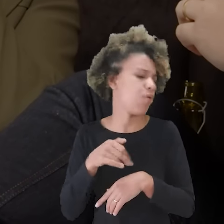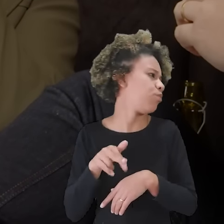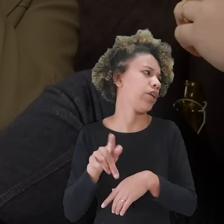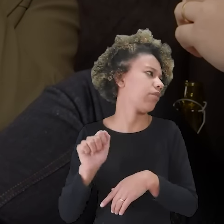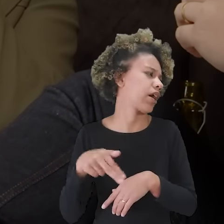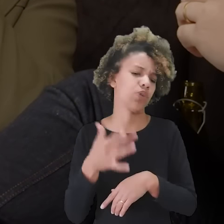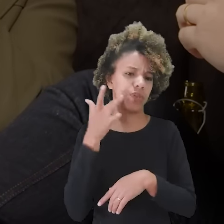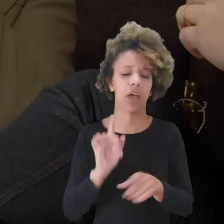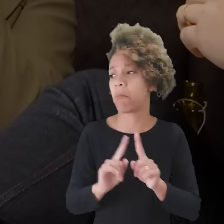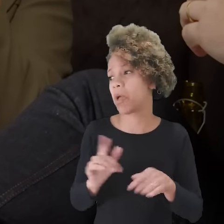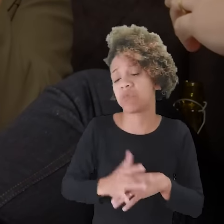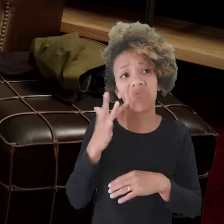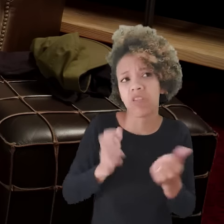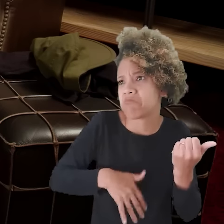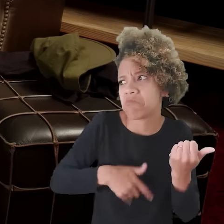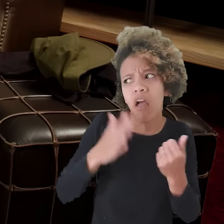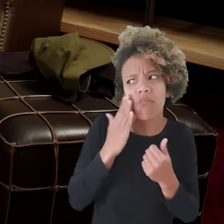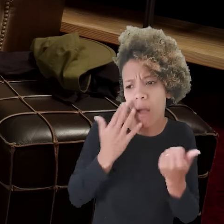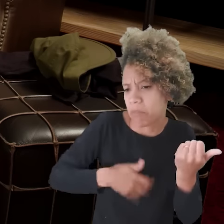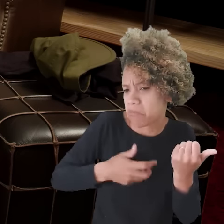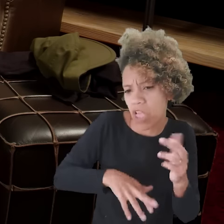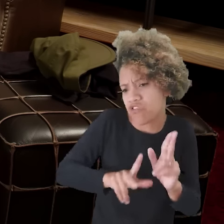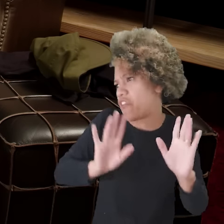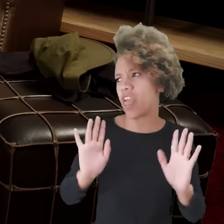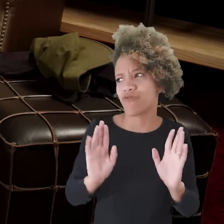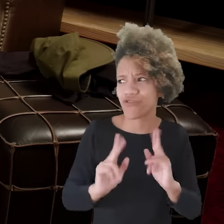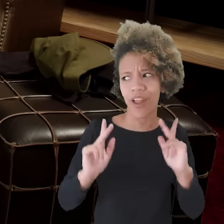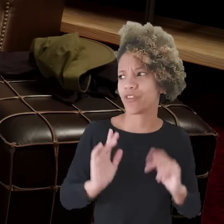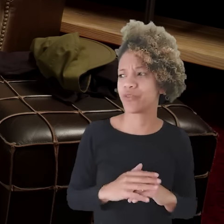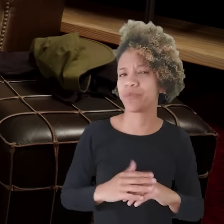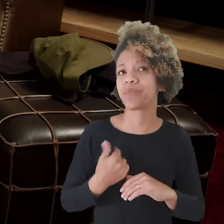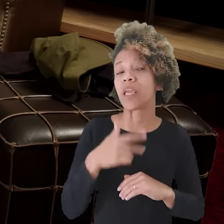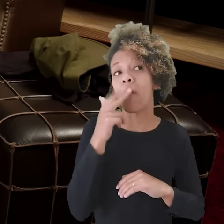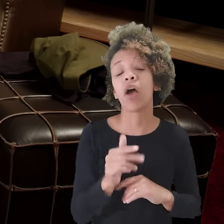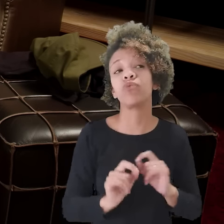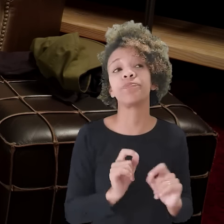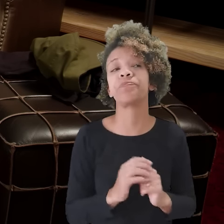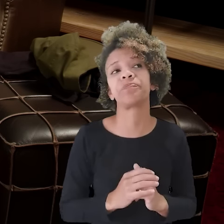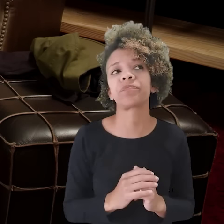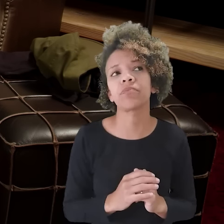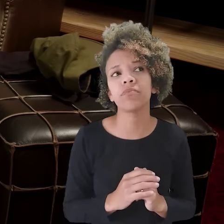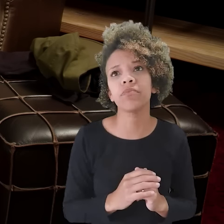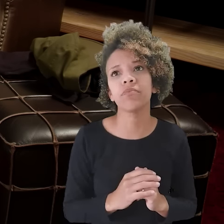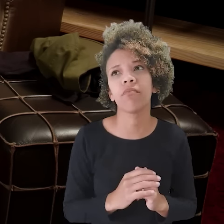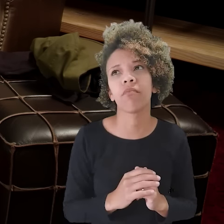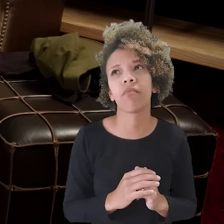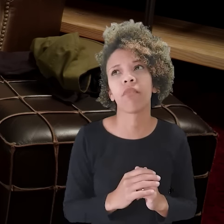música Não sei porque ele sabe tocar violão cara e eu acho que é uma